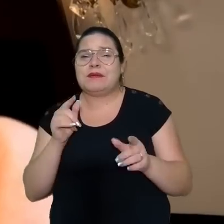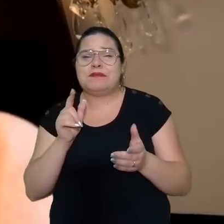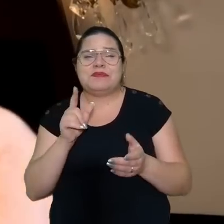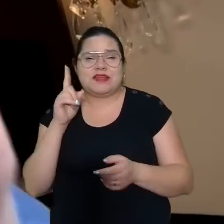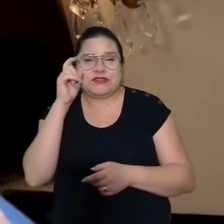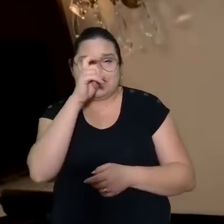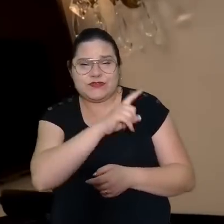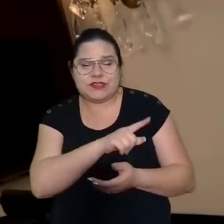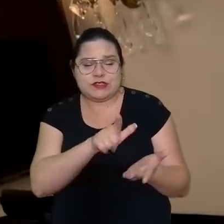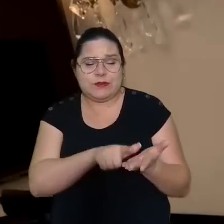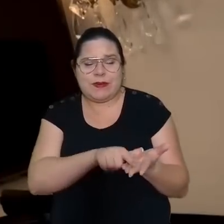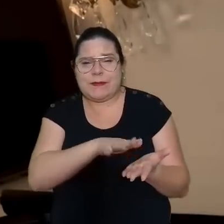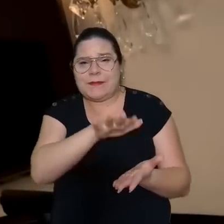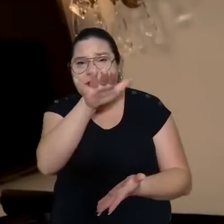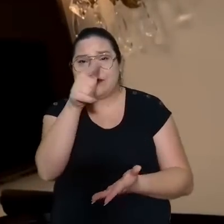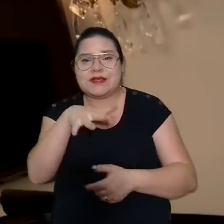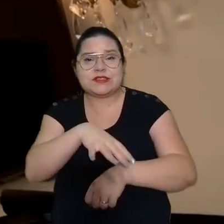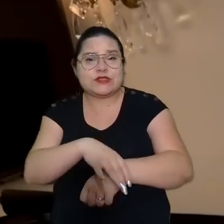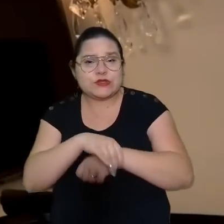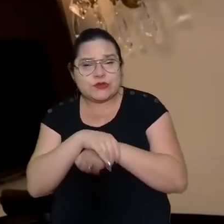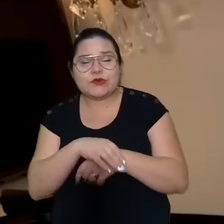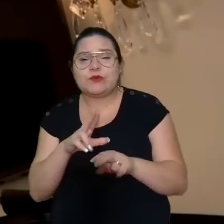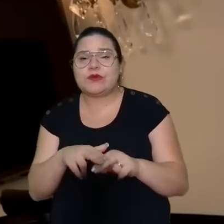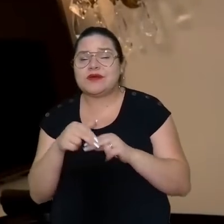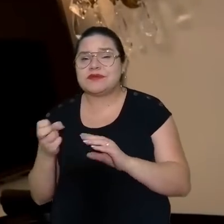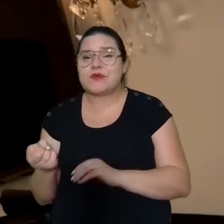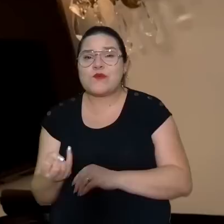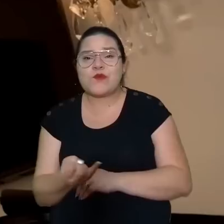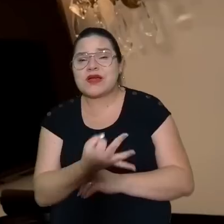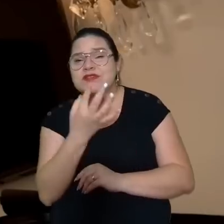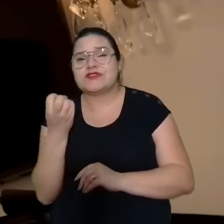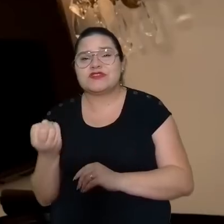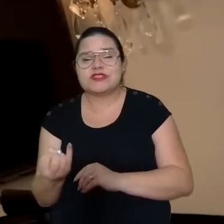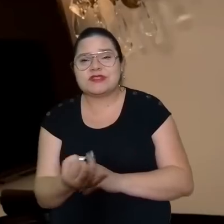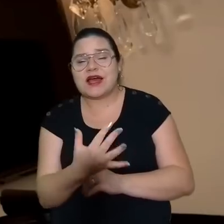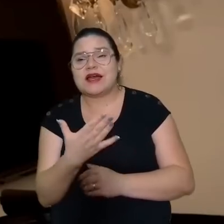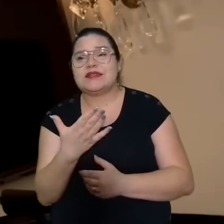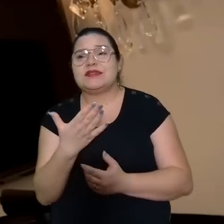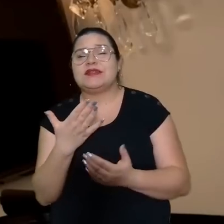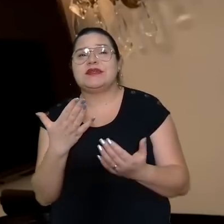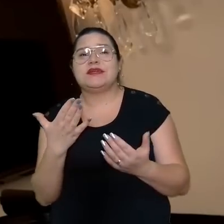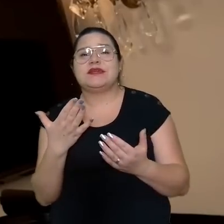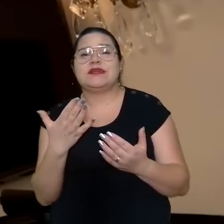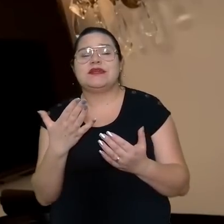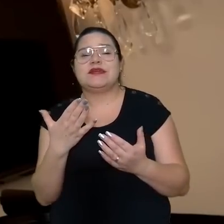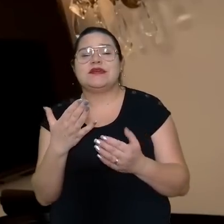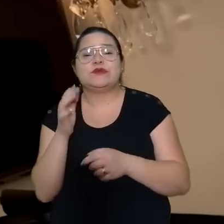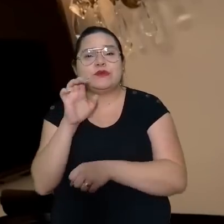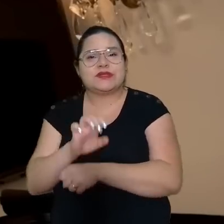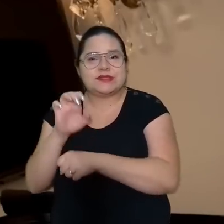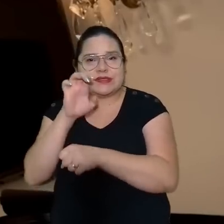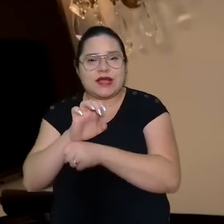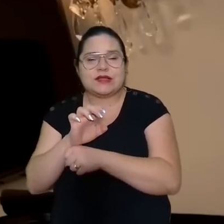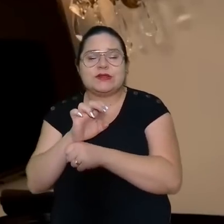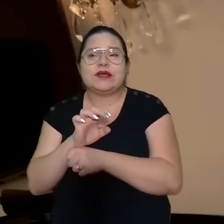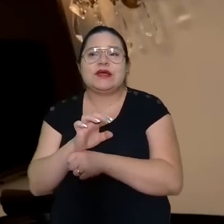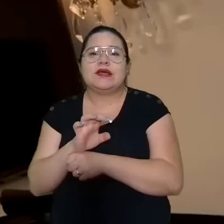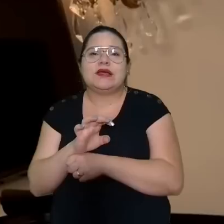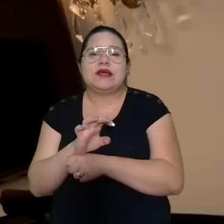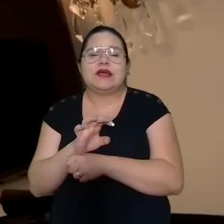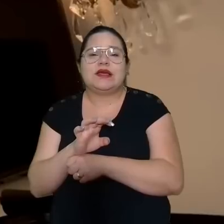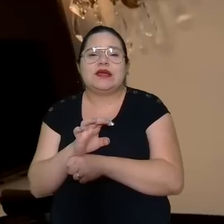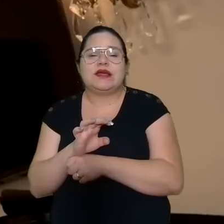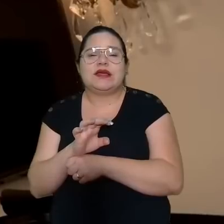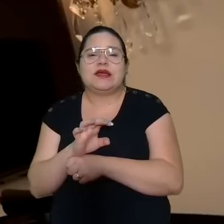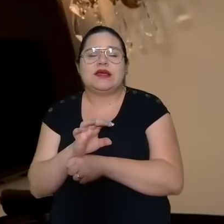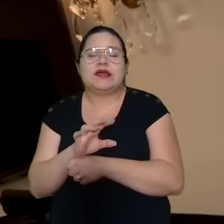insegura através da quantidade e do peso enorme do Estado, por exemplo, dentro e em cima dos frigoríficos.